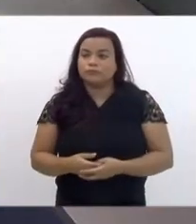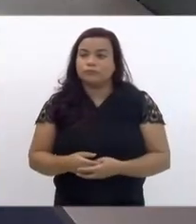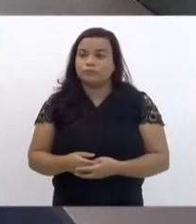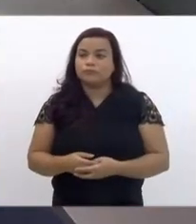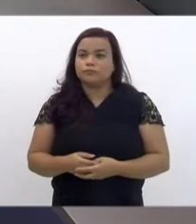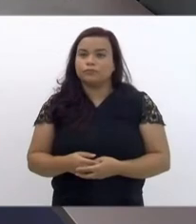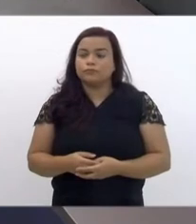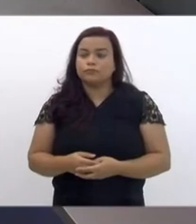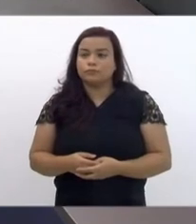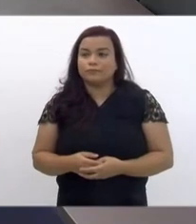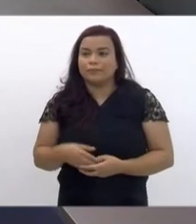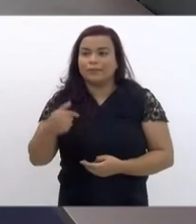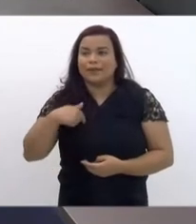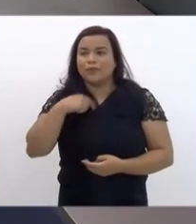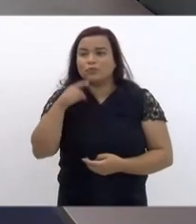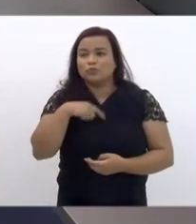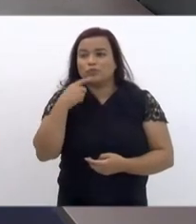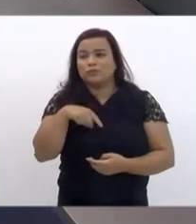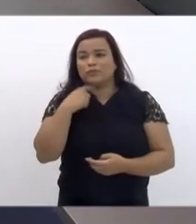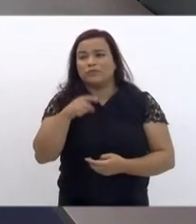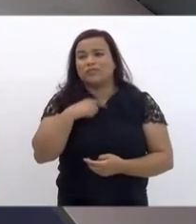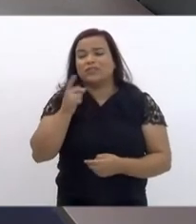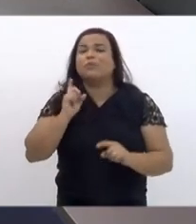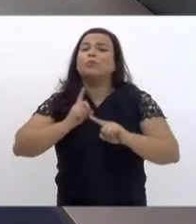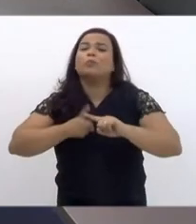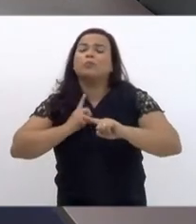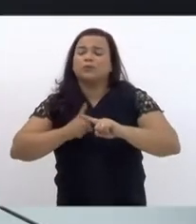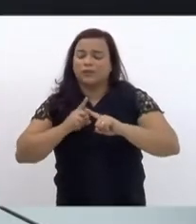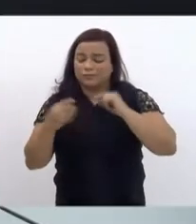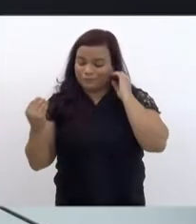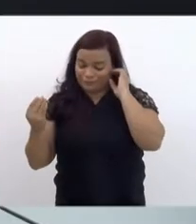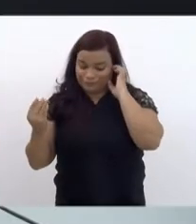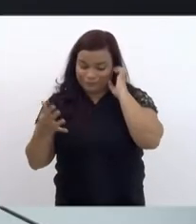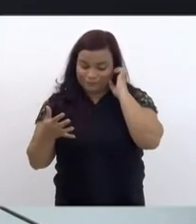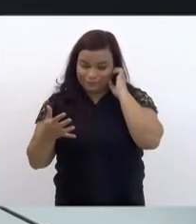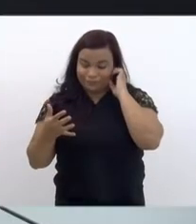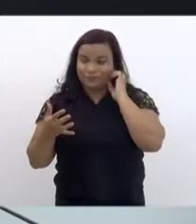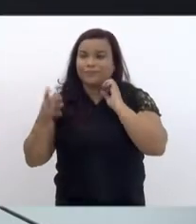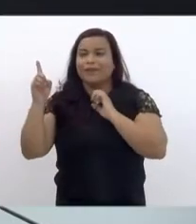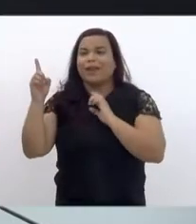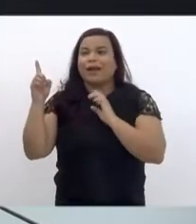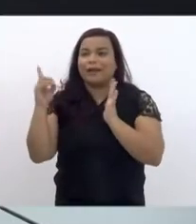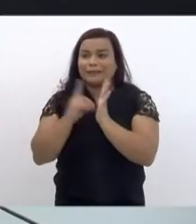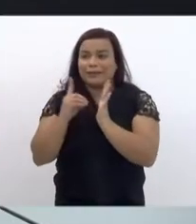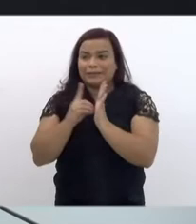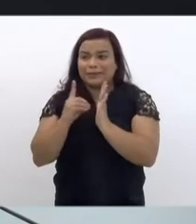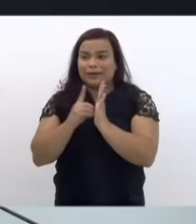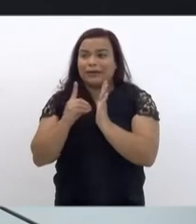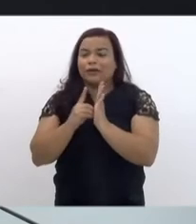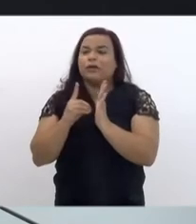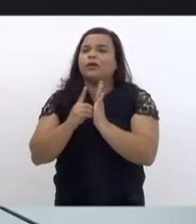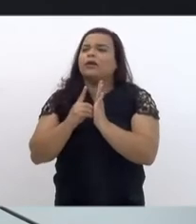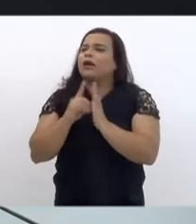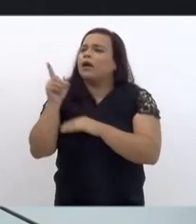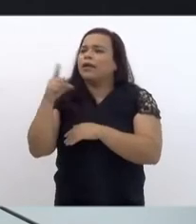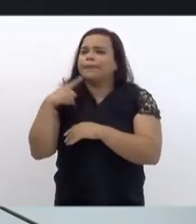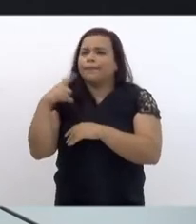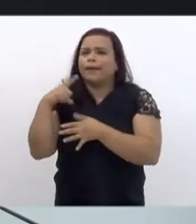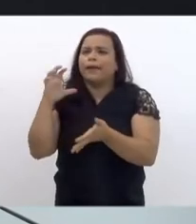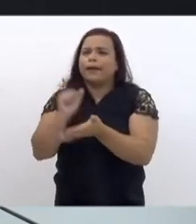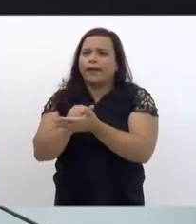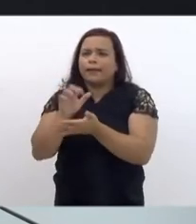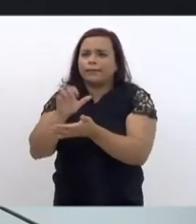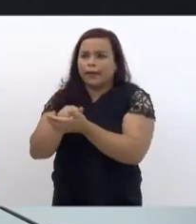Eu estou em dúvida, porque veja só, o Detran, ele tem o cadastro